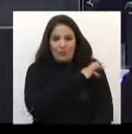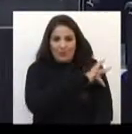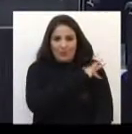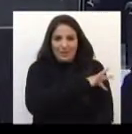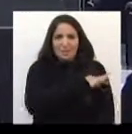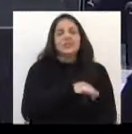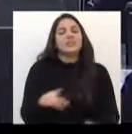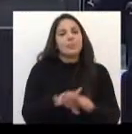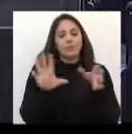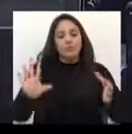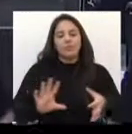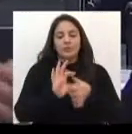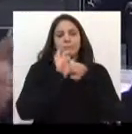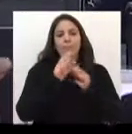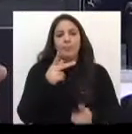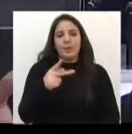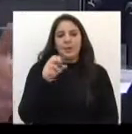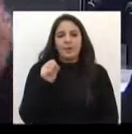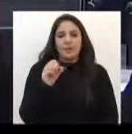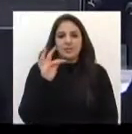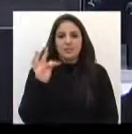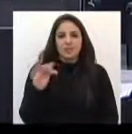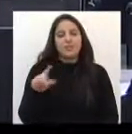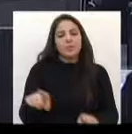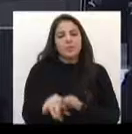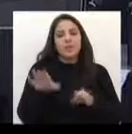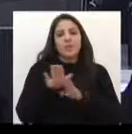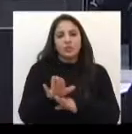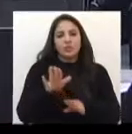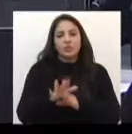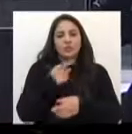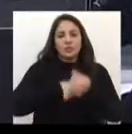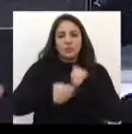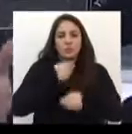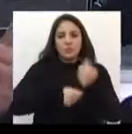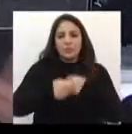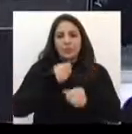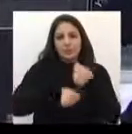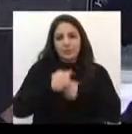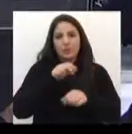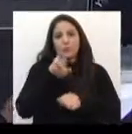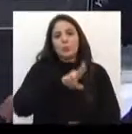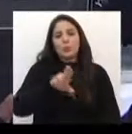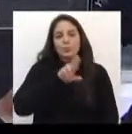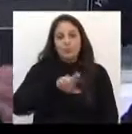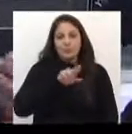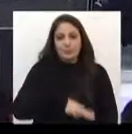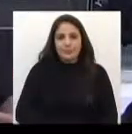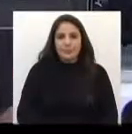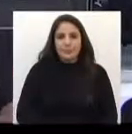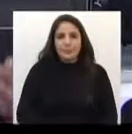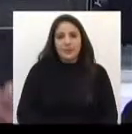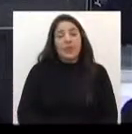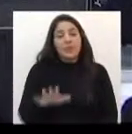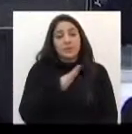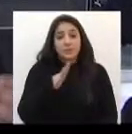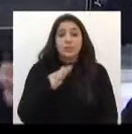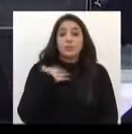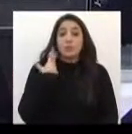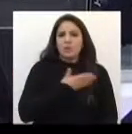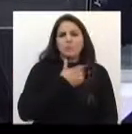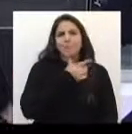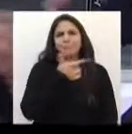vincula ao PSF e também favorece economicamente o usuário. Evidentemente que não vamos ter